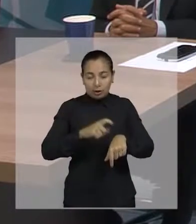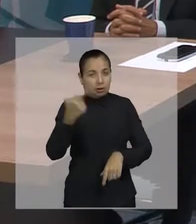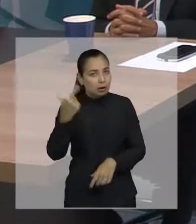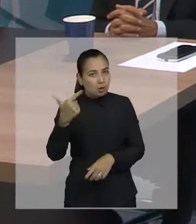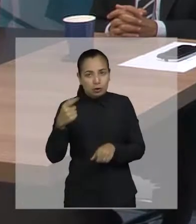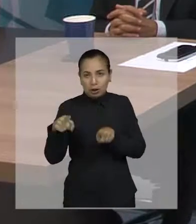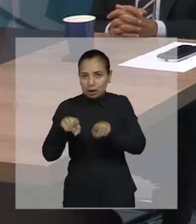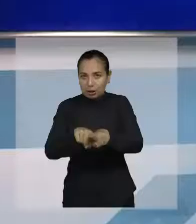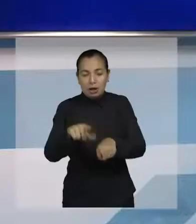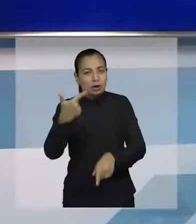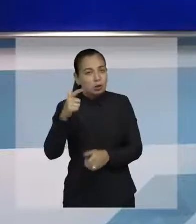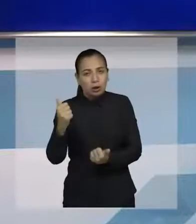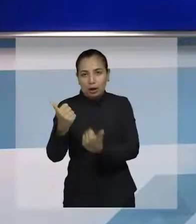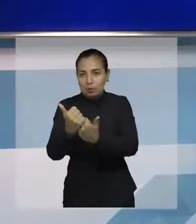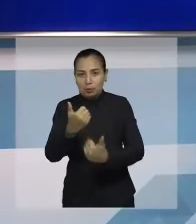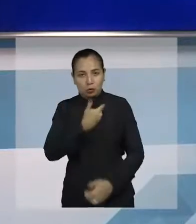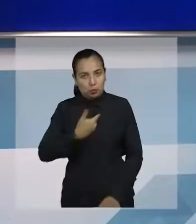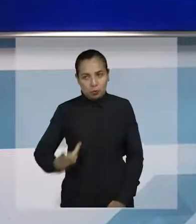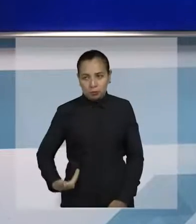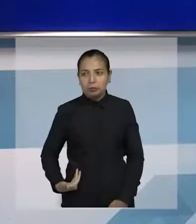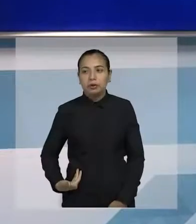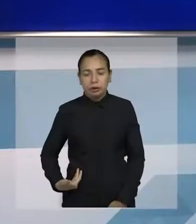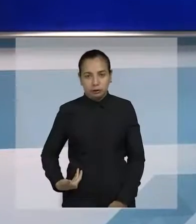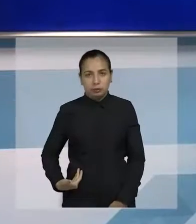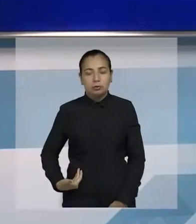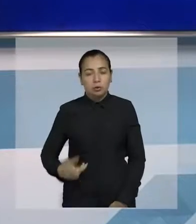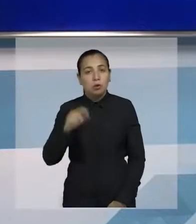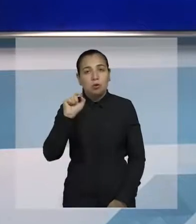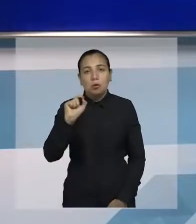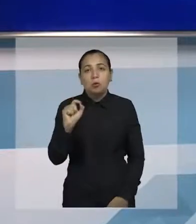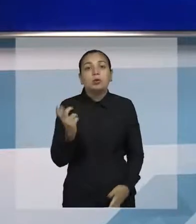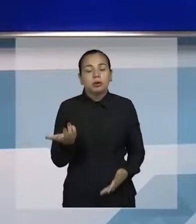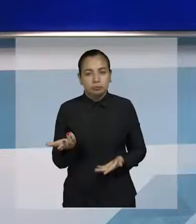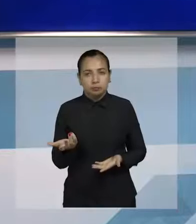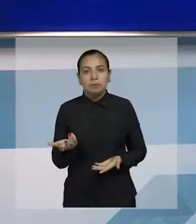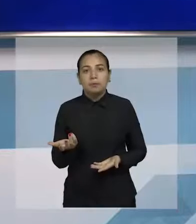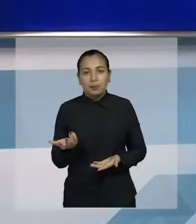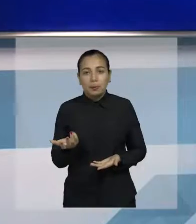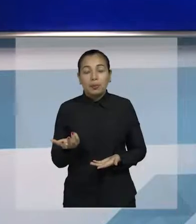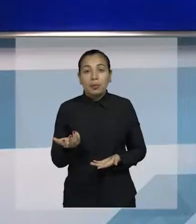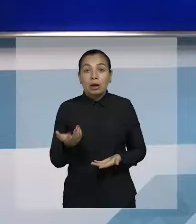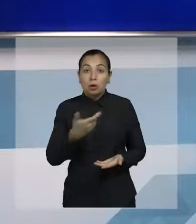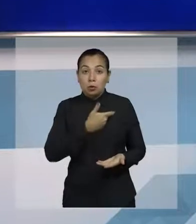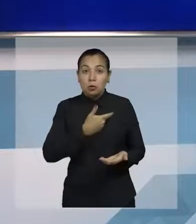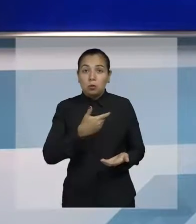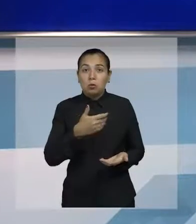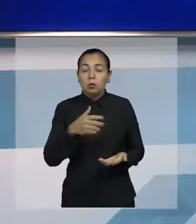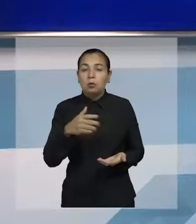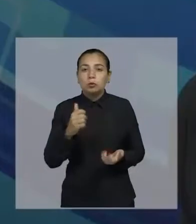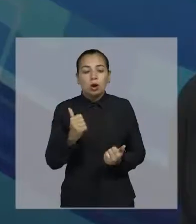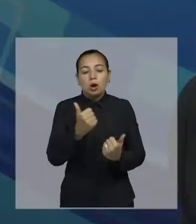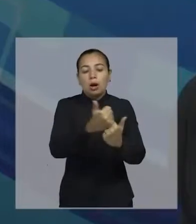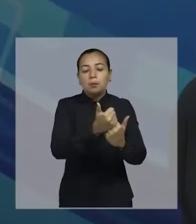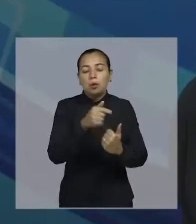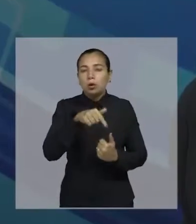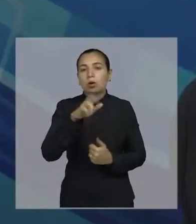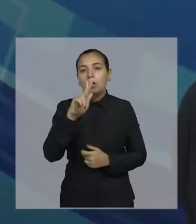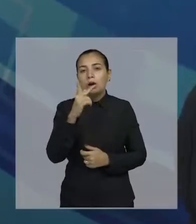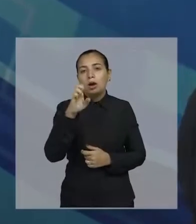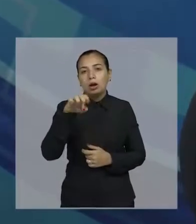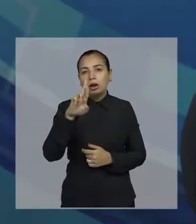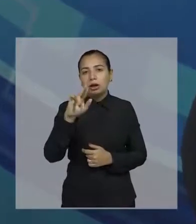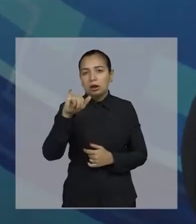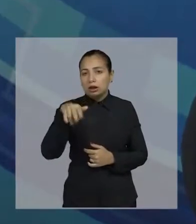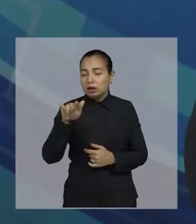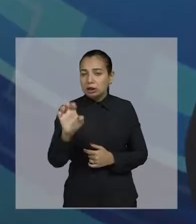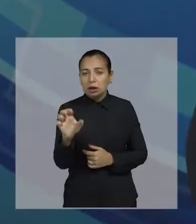por trás que o ancore, digamos assim, que o respalde, muito pelo contrário, o governo a quem ele serviu e que ele representa pesa